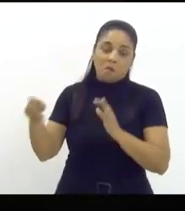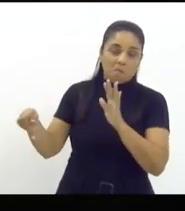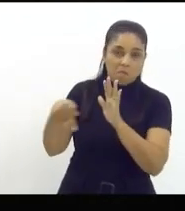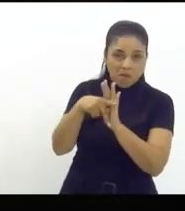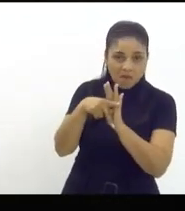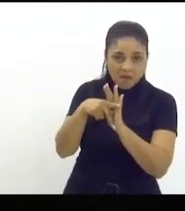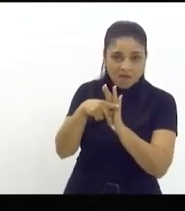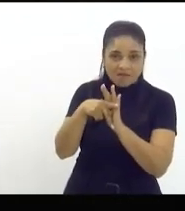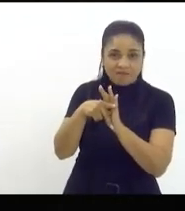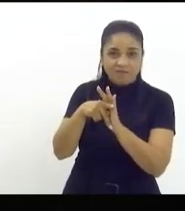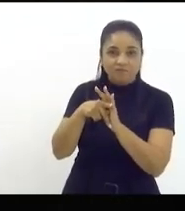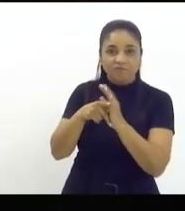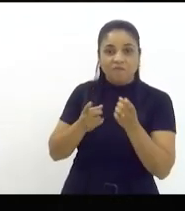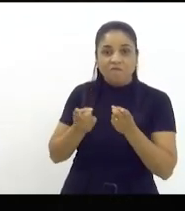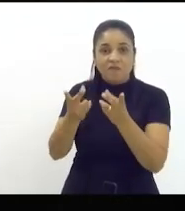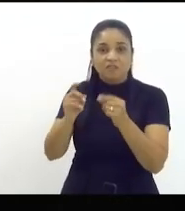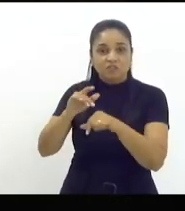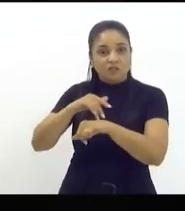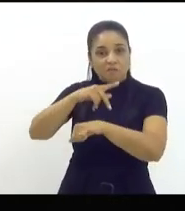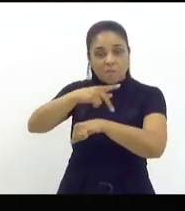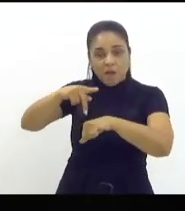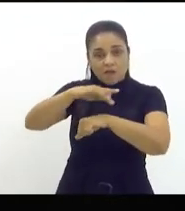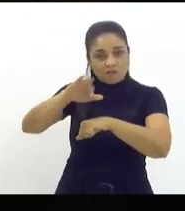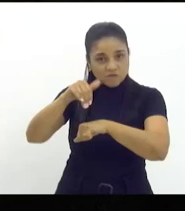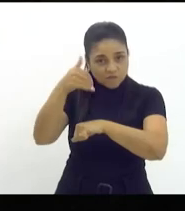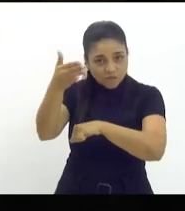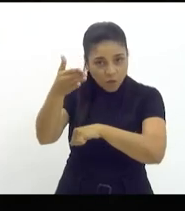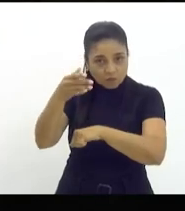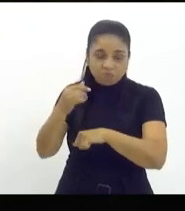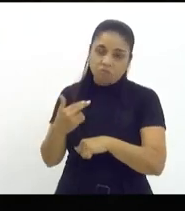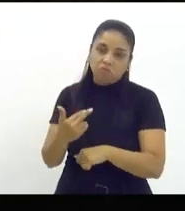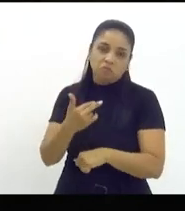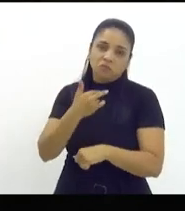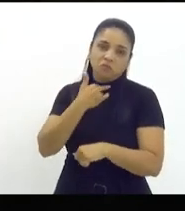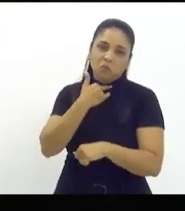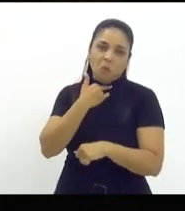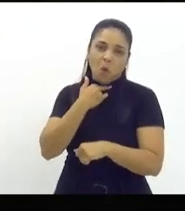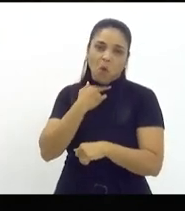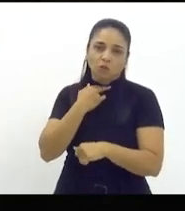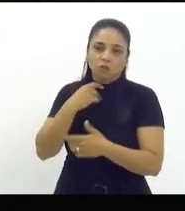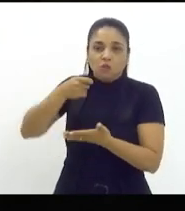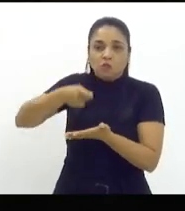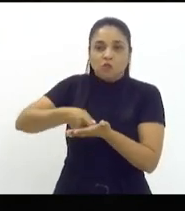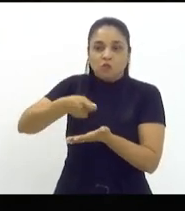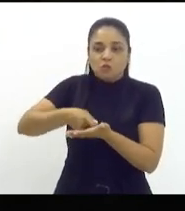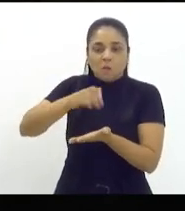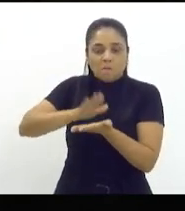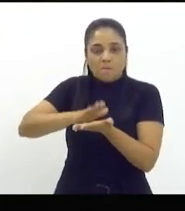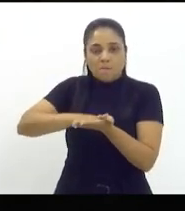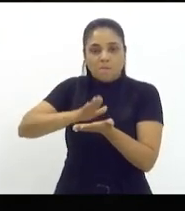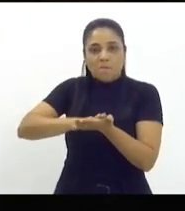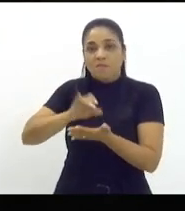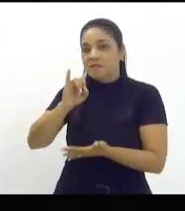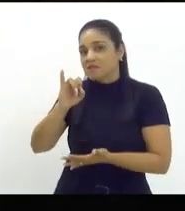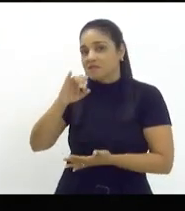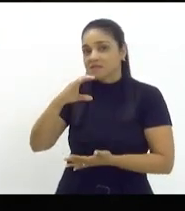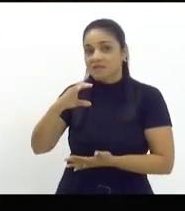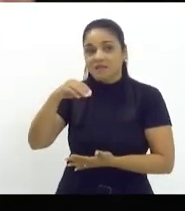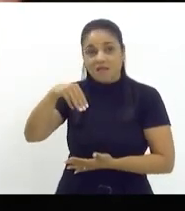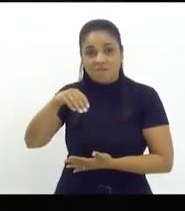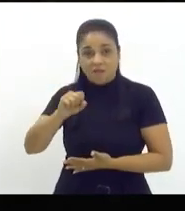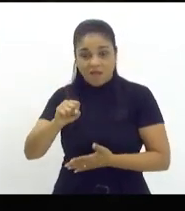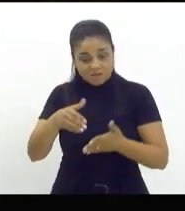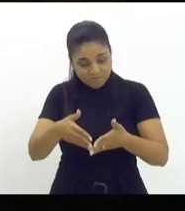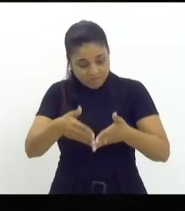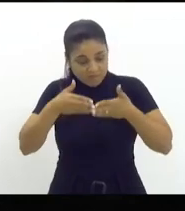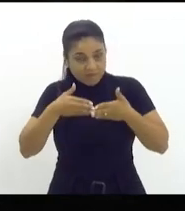quando exportada não pode se cobrar e ICMS tá isenta